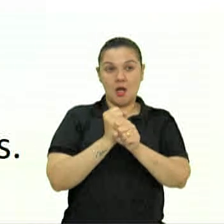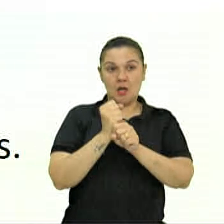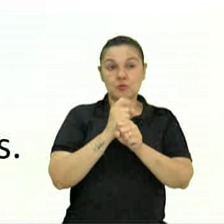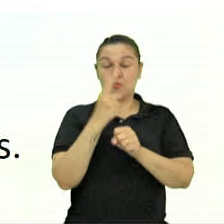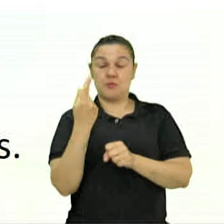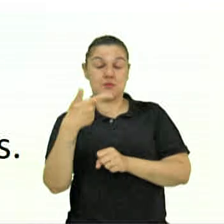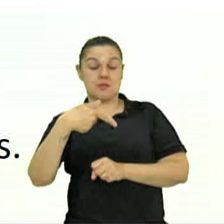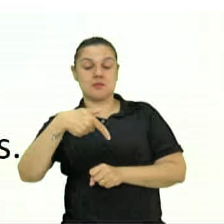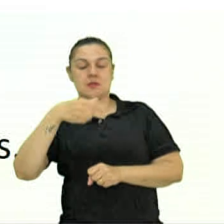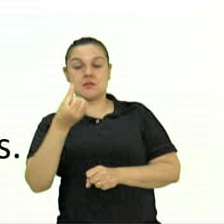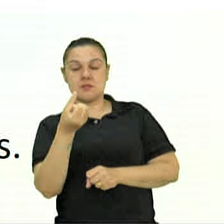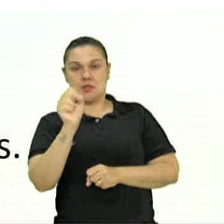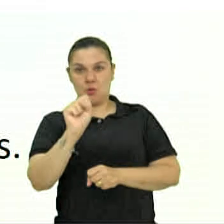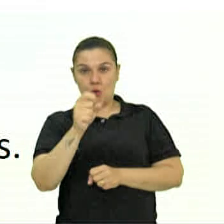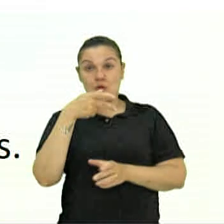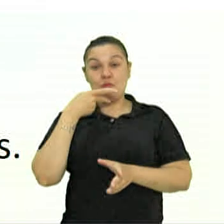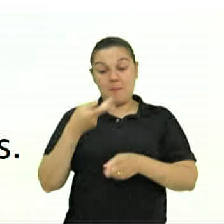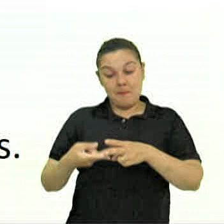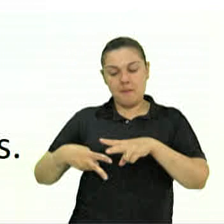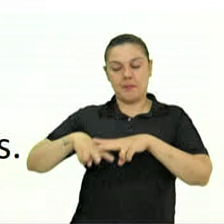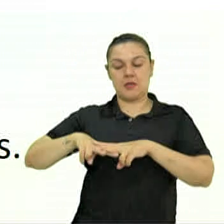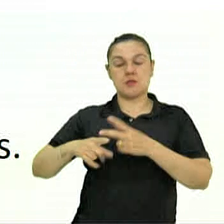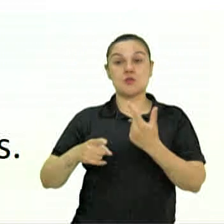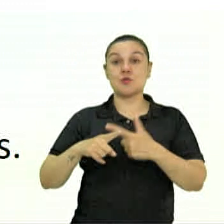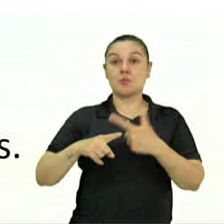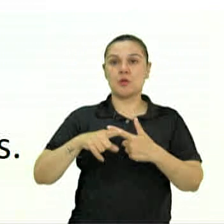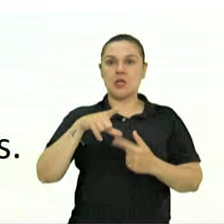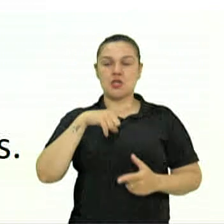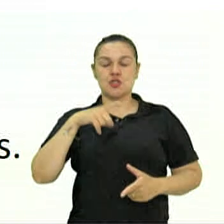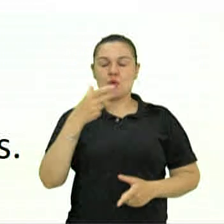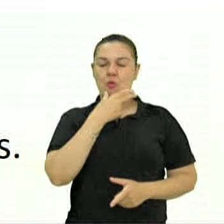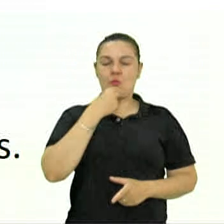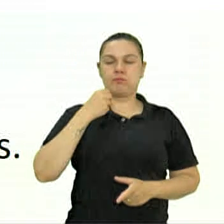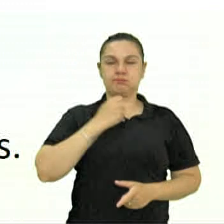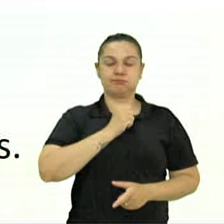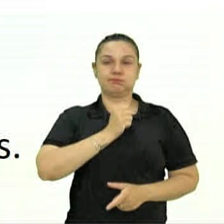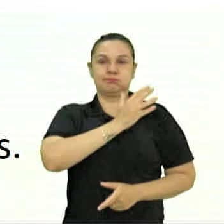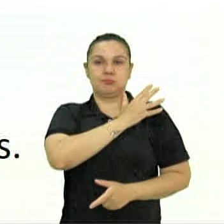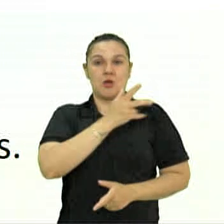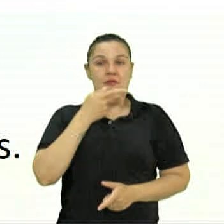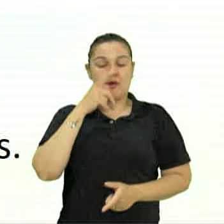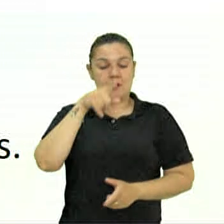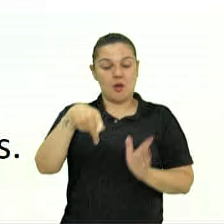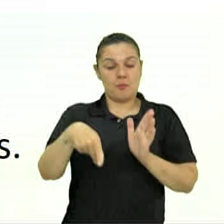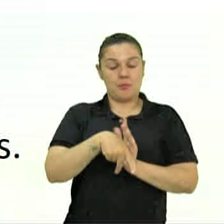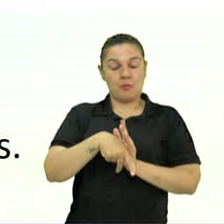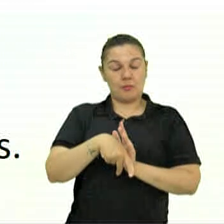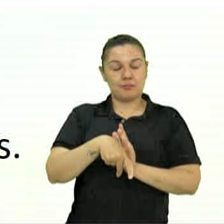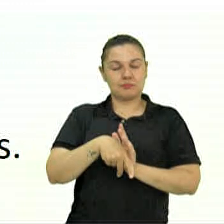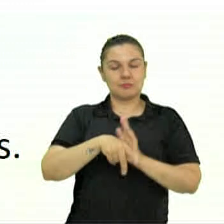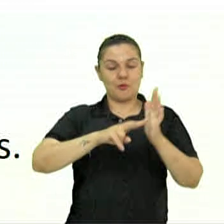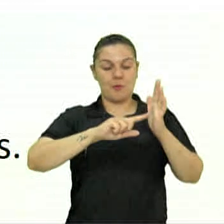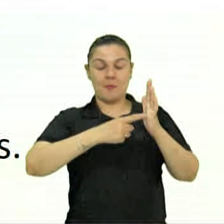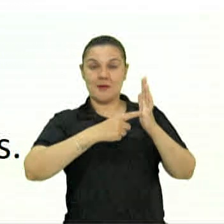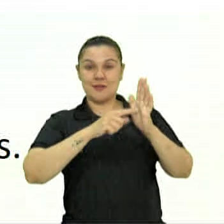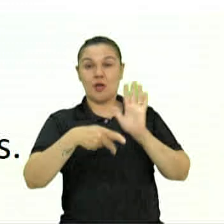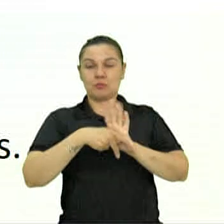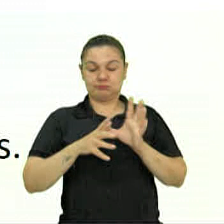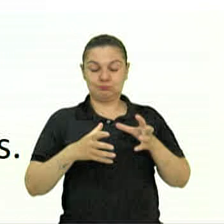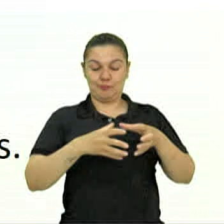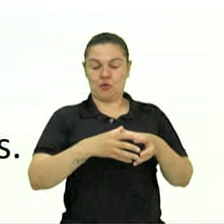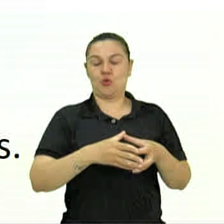foi preso a mando do Marquês de Pombal, então, acusado de ser partidário dos